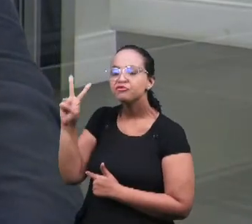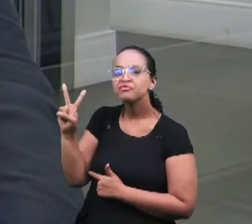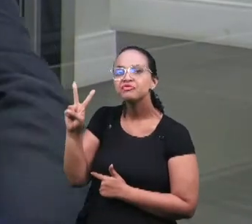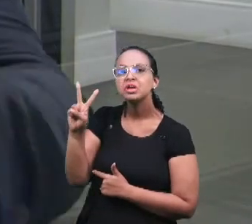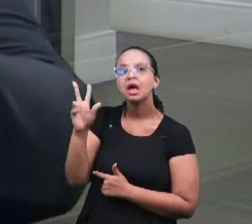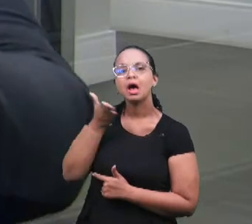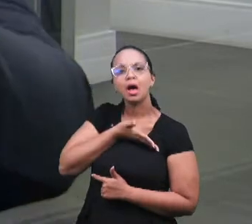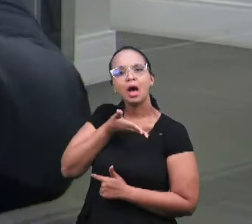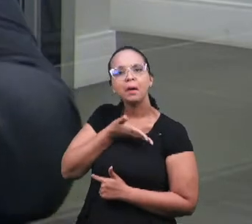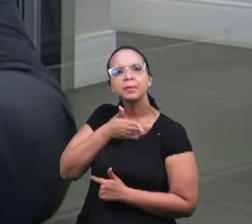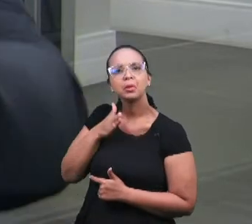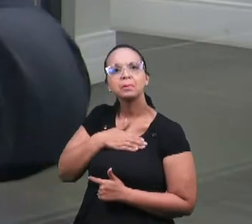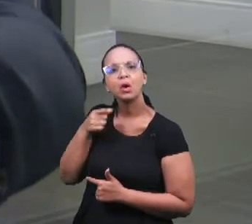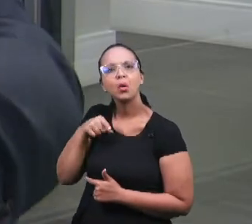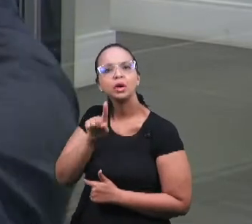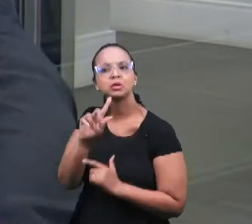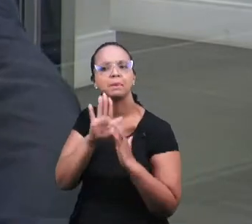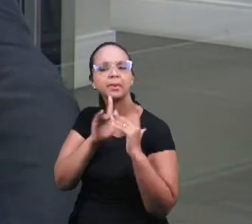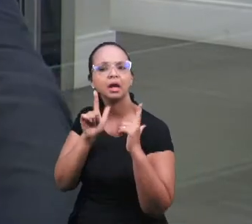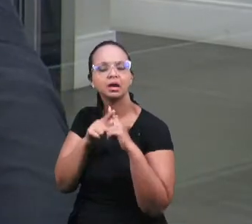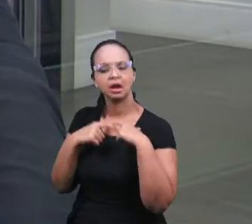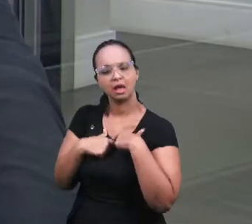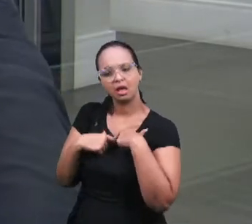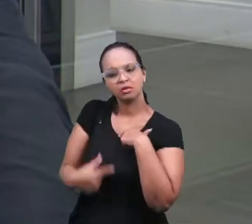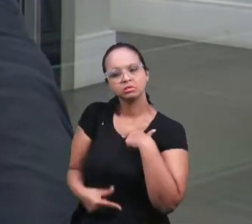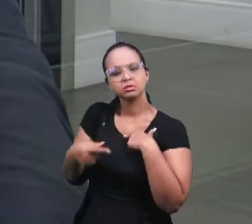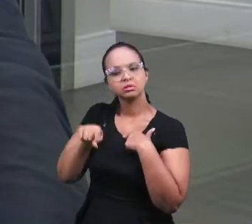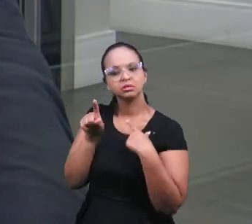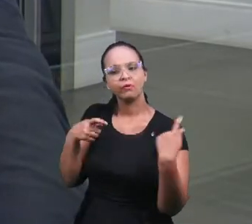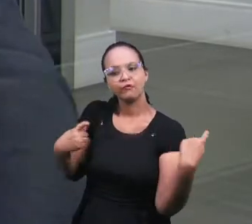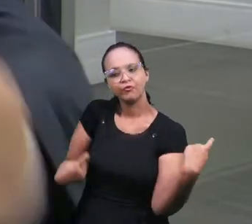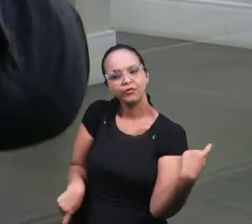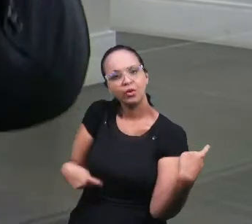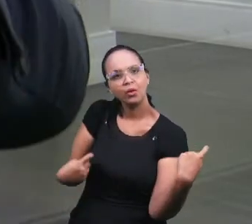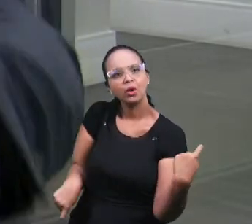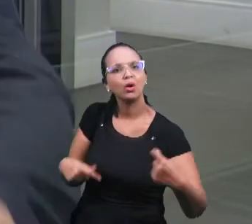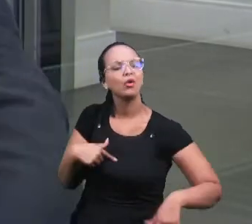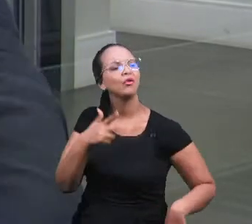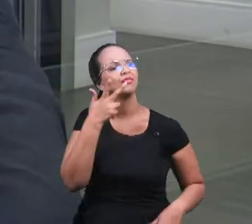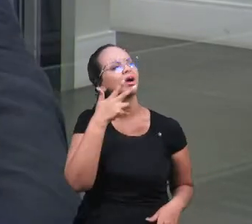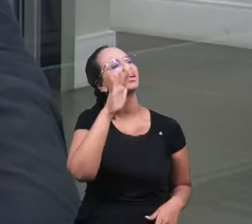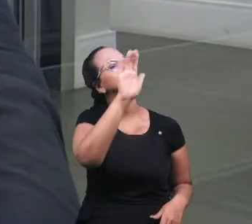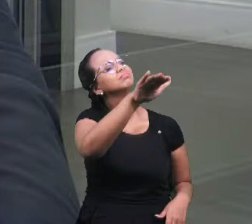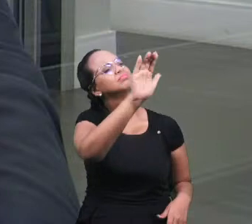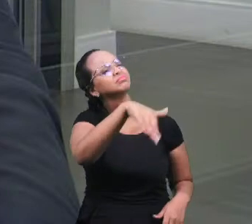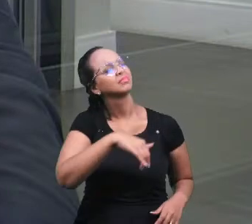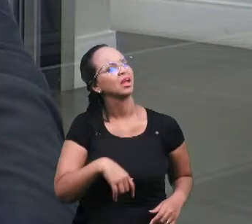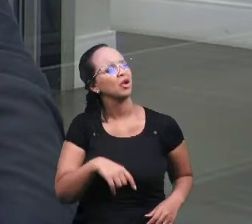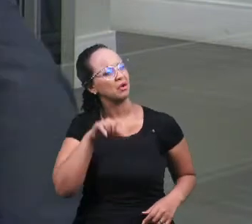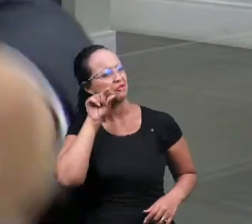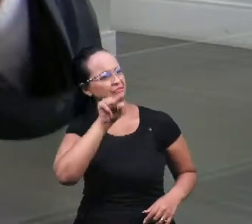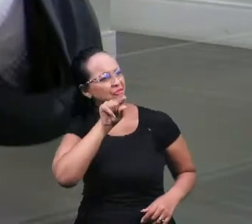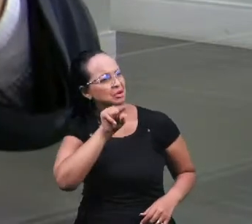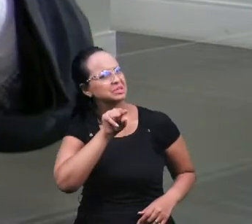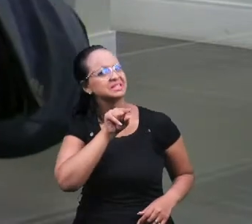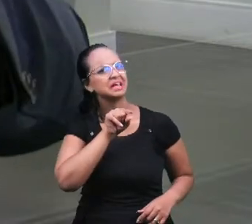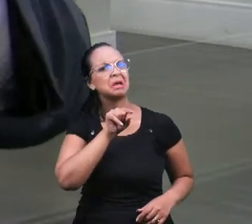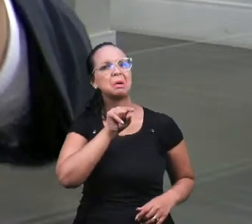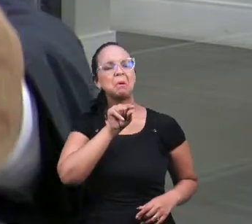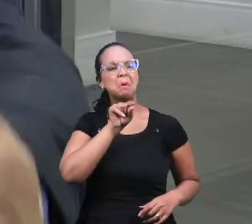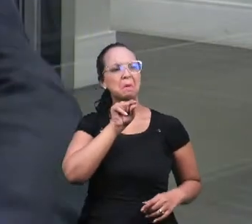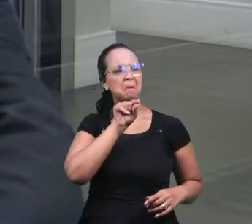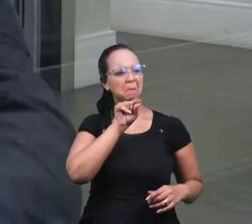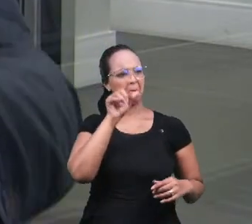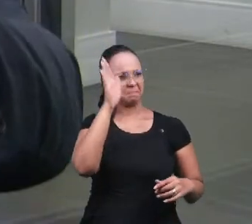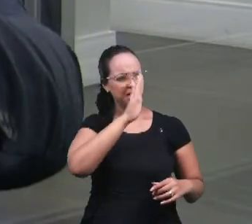pra igreja, de terno, de gravata, com violão. E eu falei, fulano, falei o nome dele, você, rapaz, o Brasil ganhou a Copa do Mundo, você não